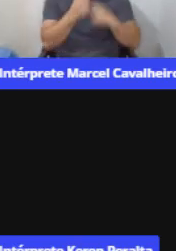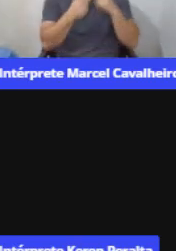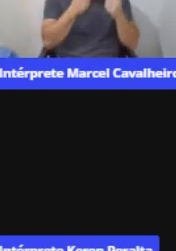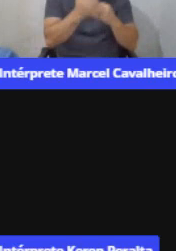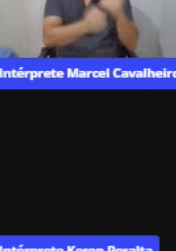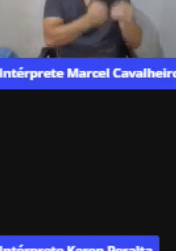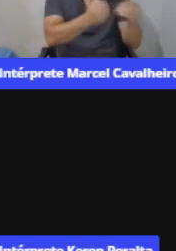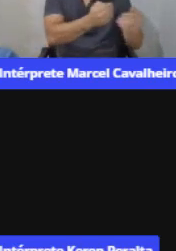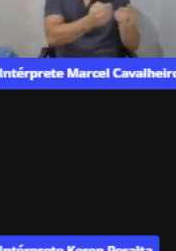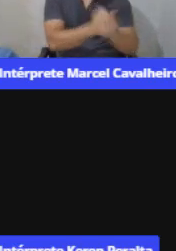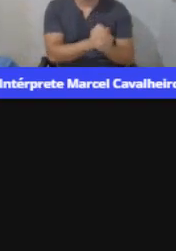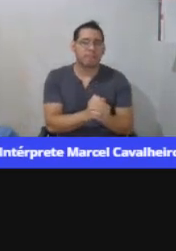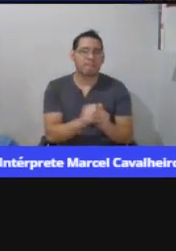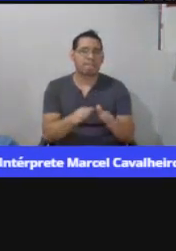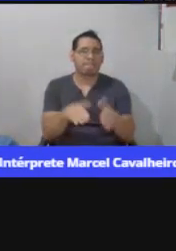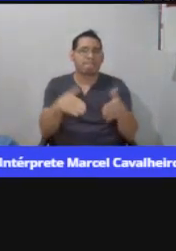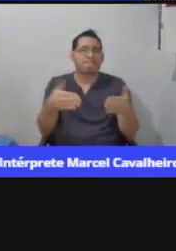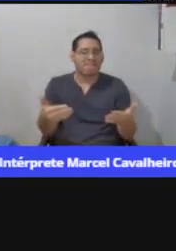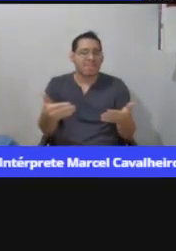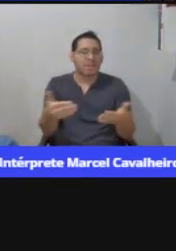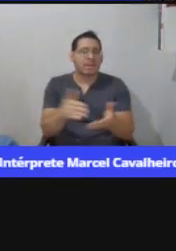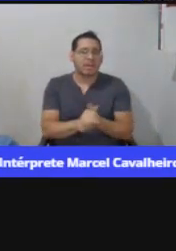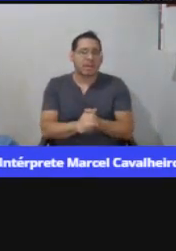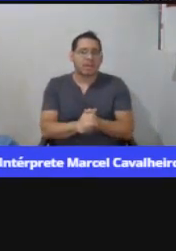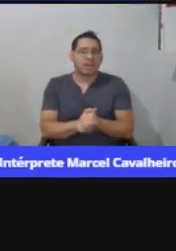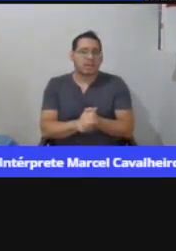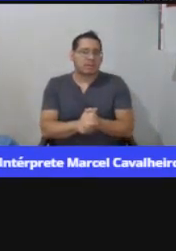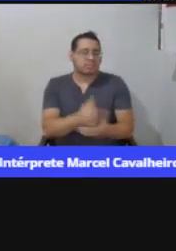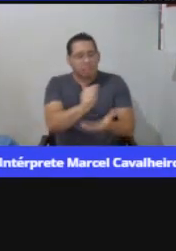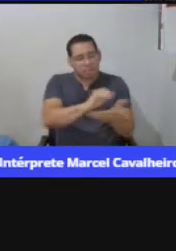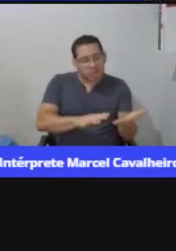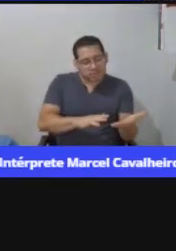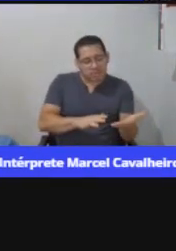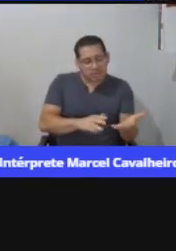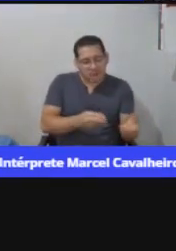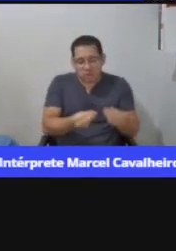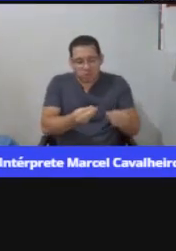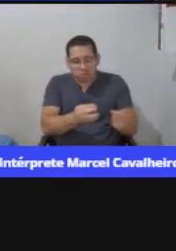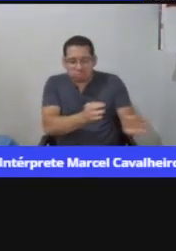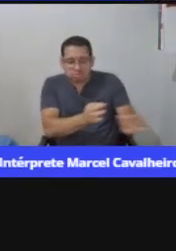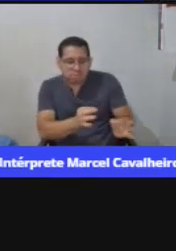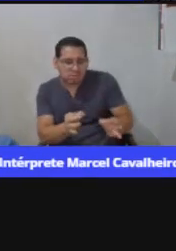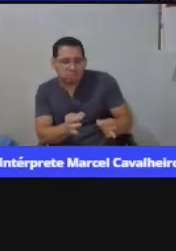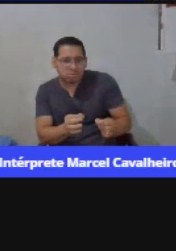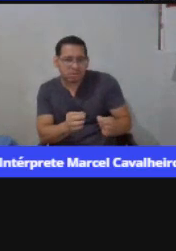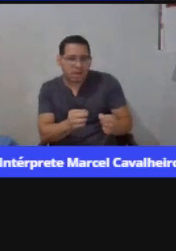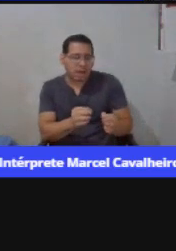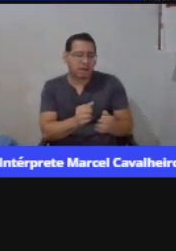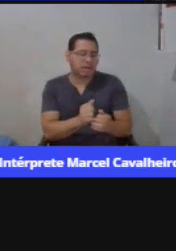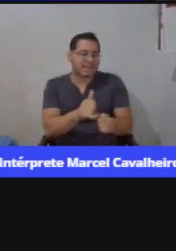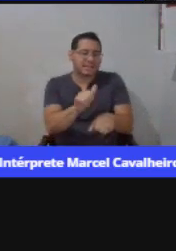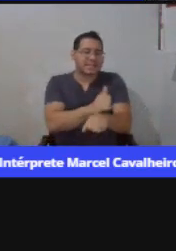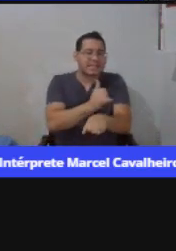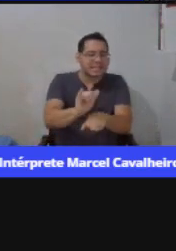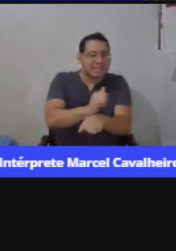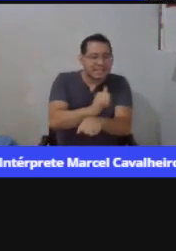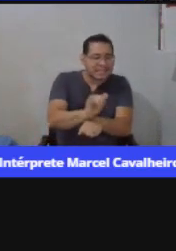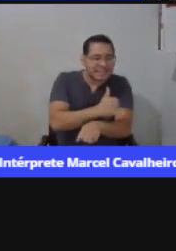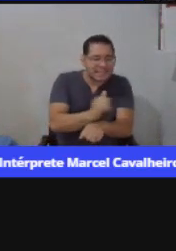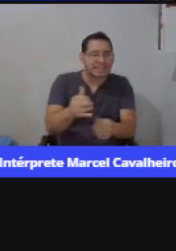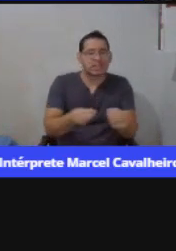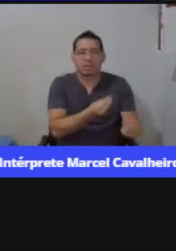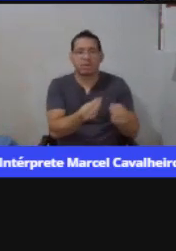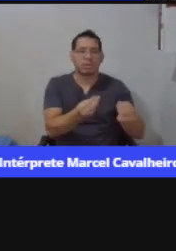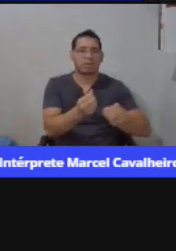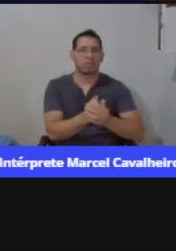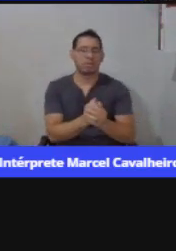adiante? Quais as atividades, quais os recursos que eu preciso ter para esse aluno? Então, através